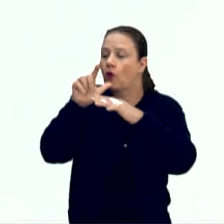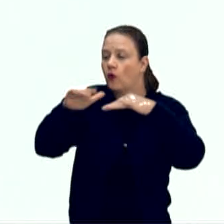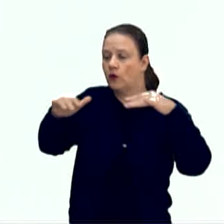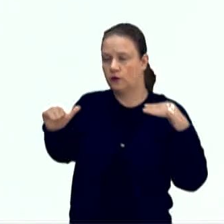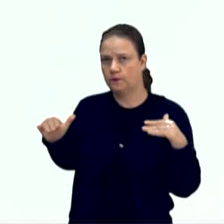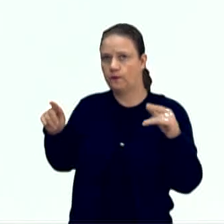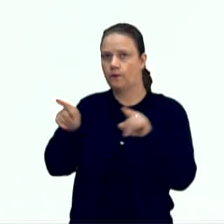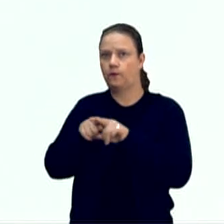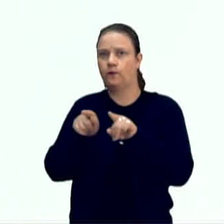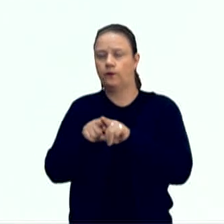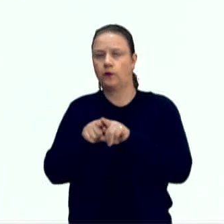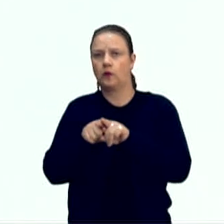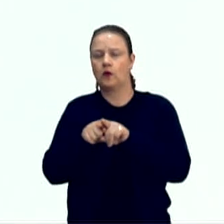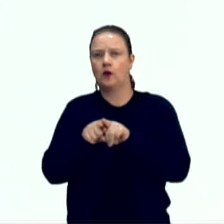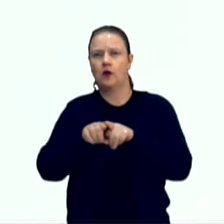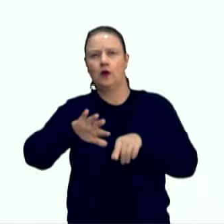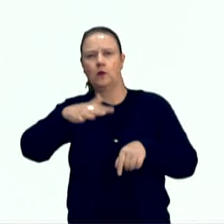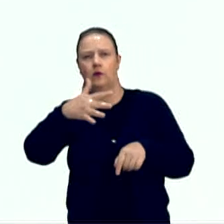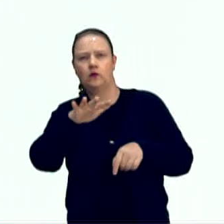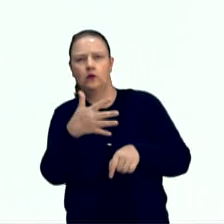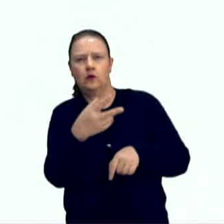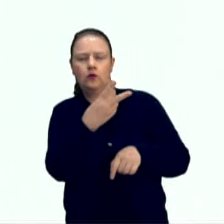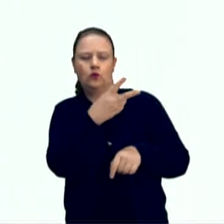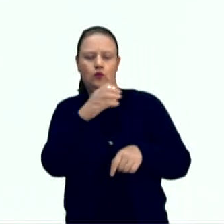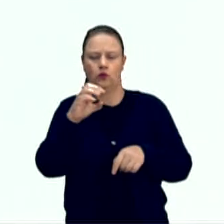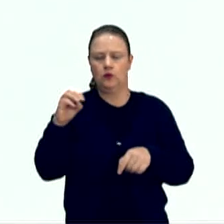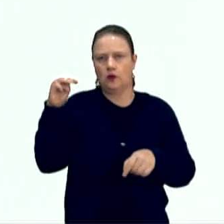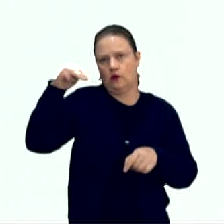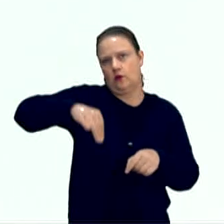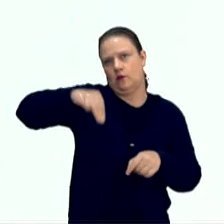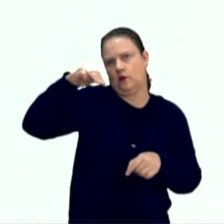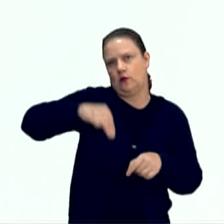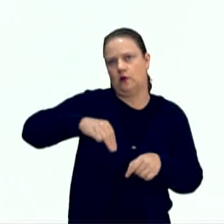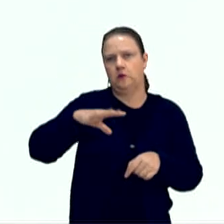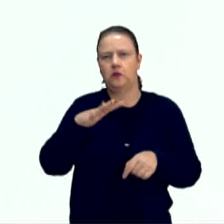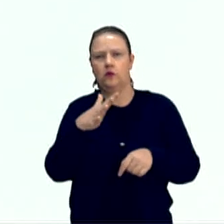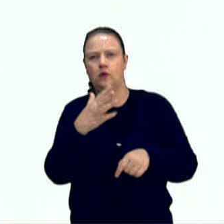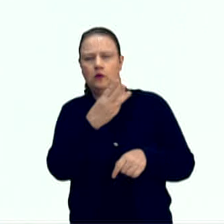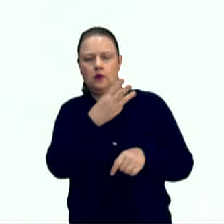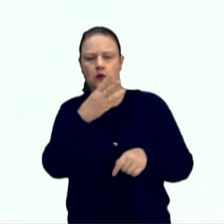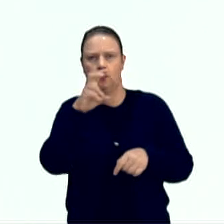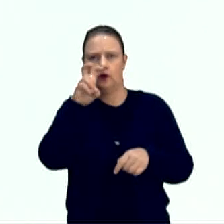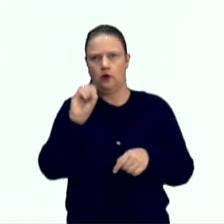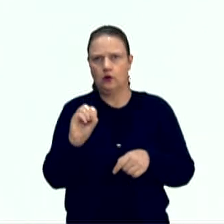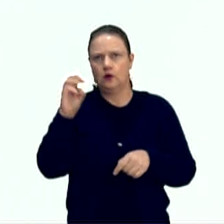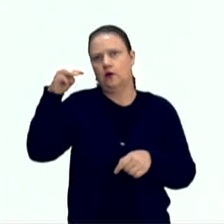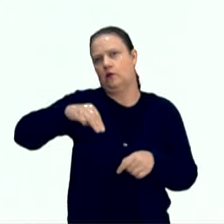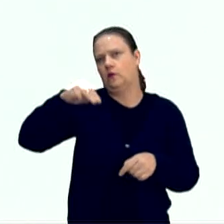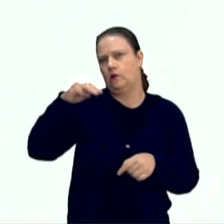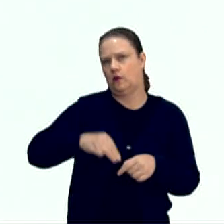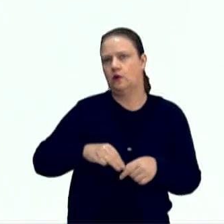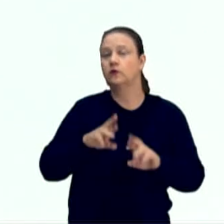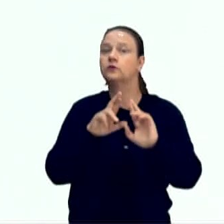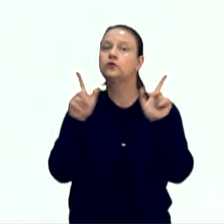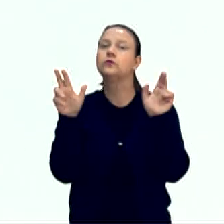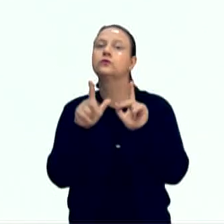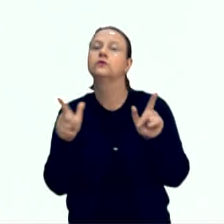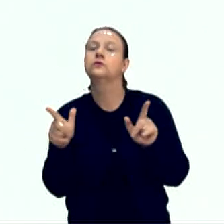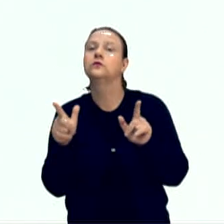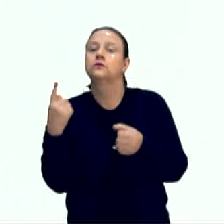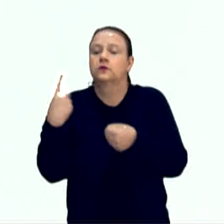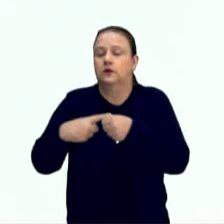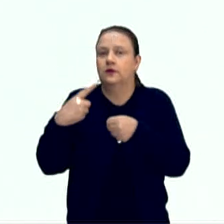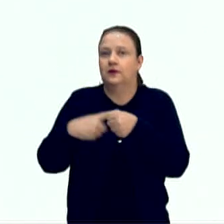Planalto, em torno dos seus 300 metros, aí, 350 metros. Um pouquinho diferente da realidade, por exemplo, da cidade